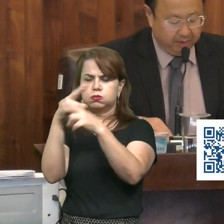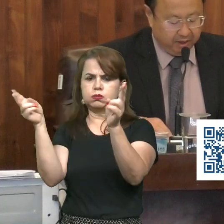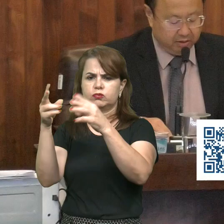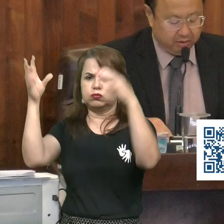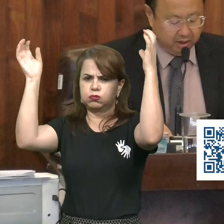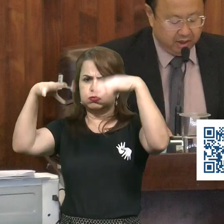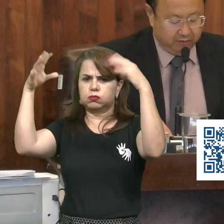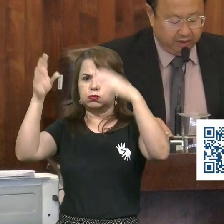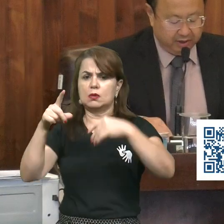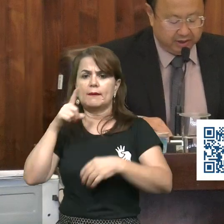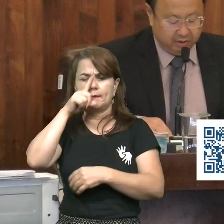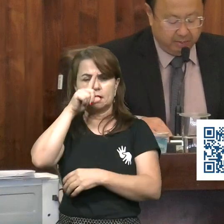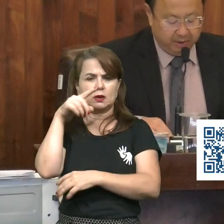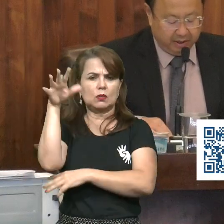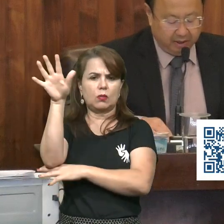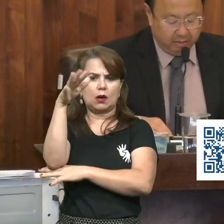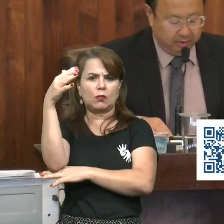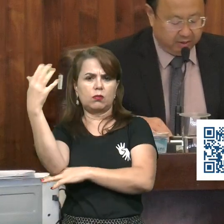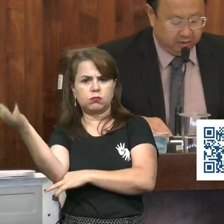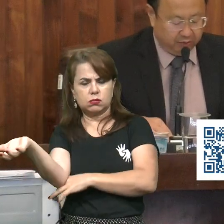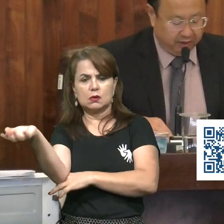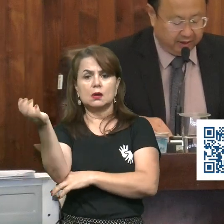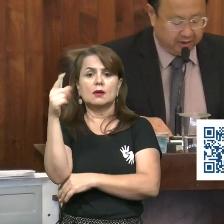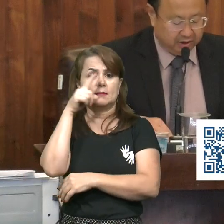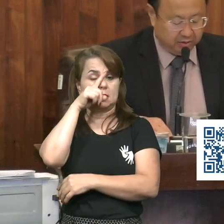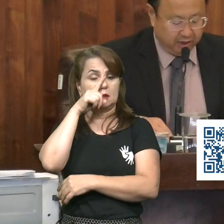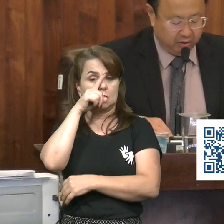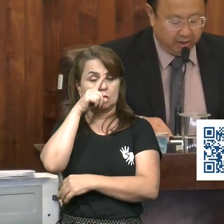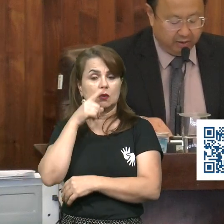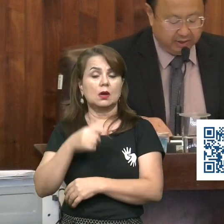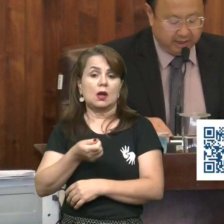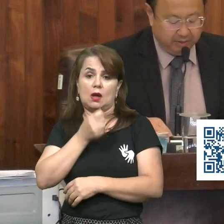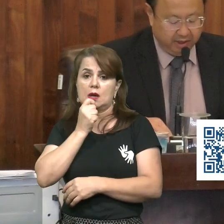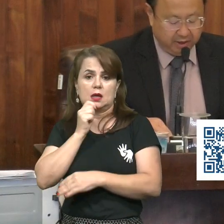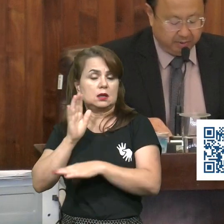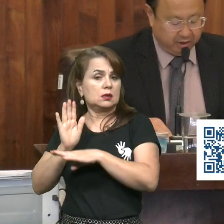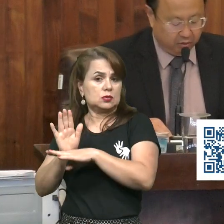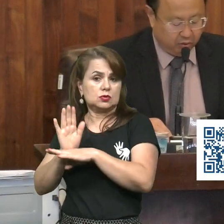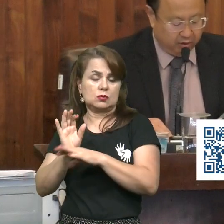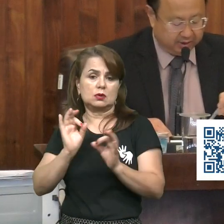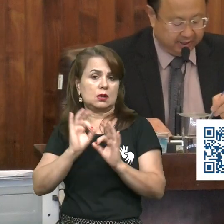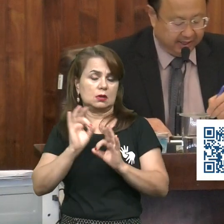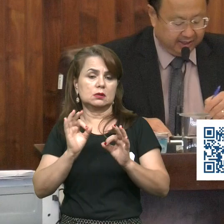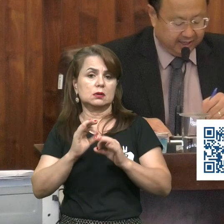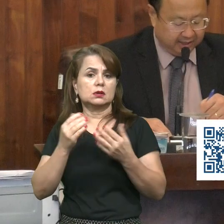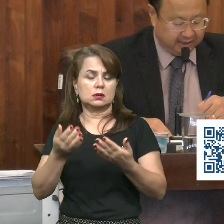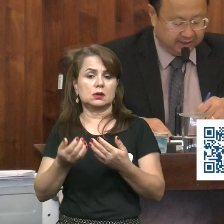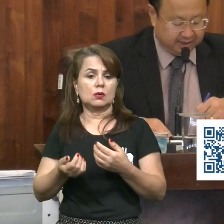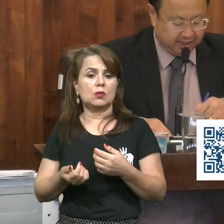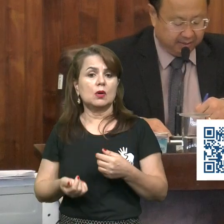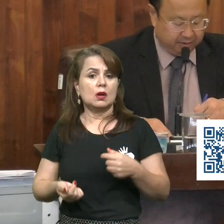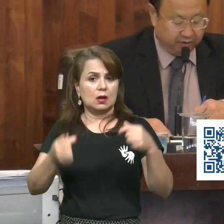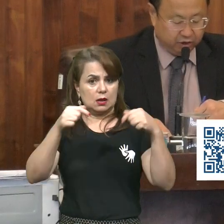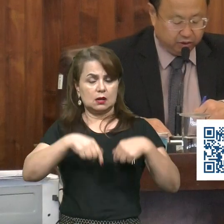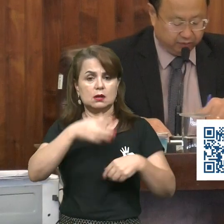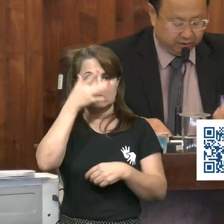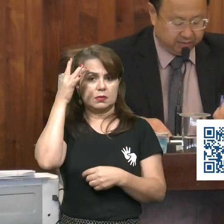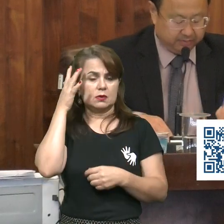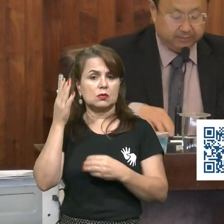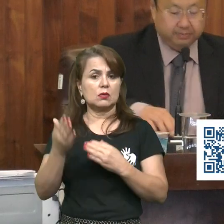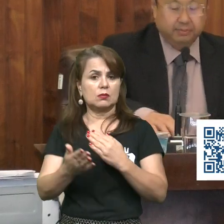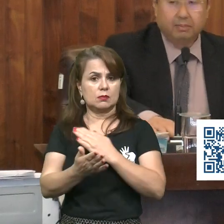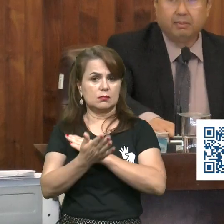em perigo. Vendo que seu apelo até o momento não foi atendido, recorreu a esse gabinete para que ocorra a celeridade necessária e